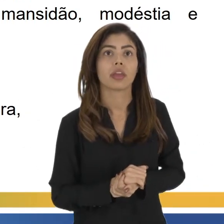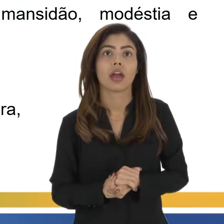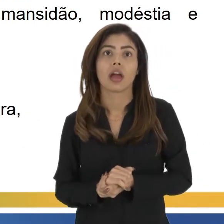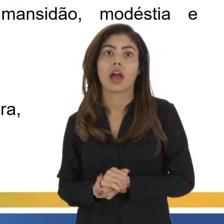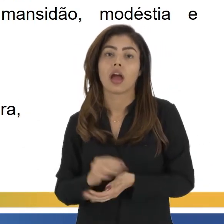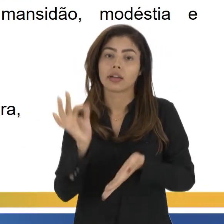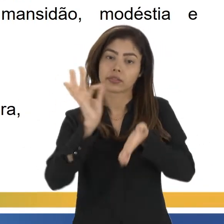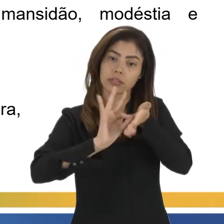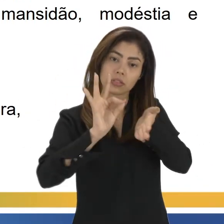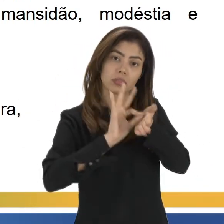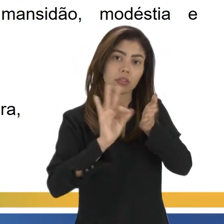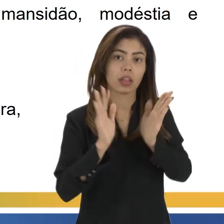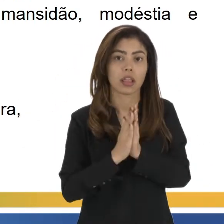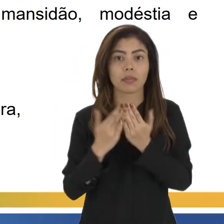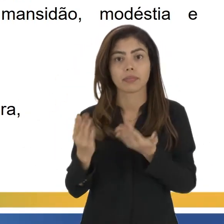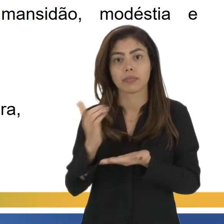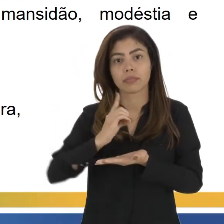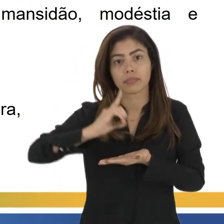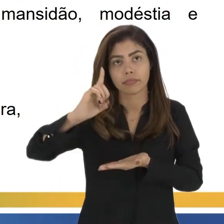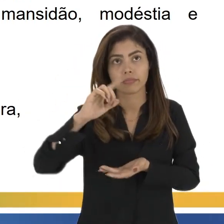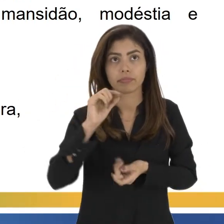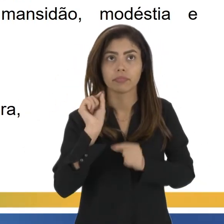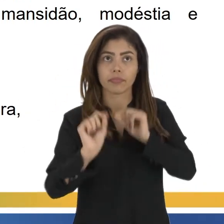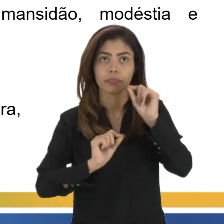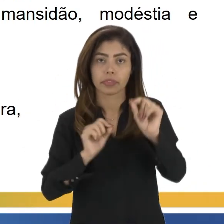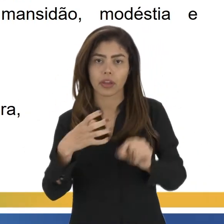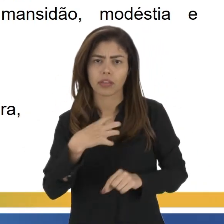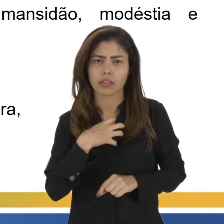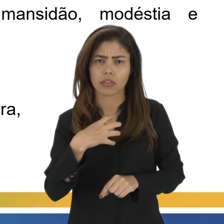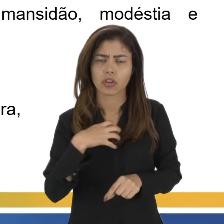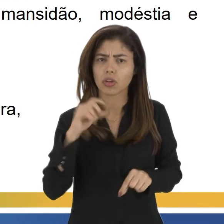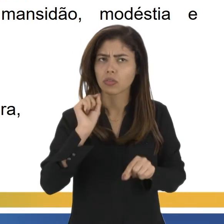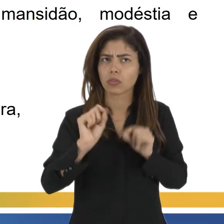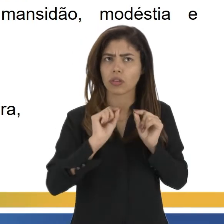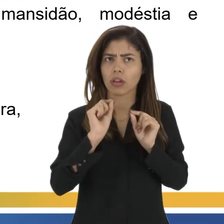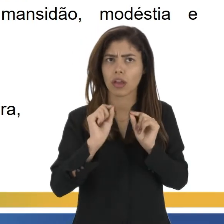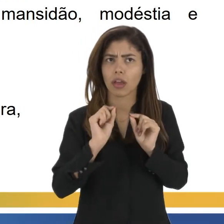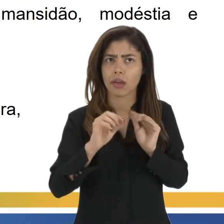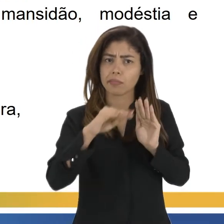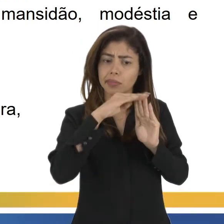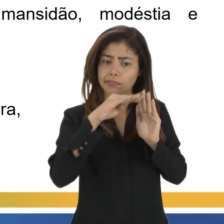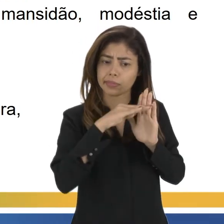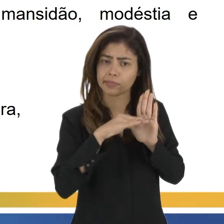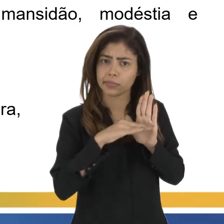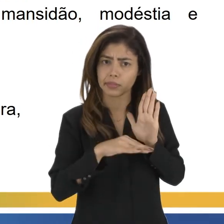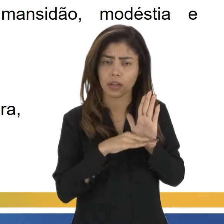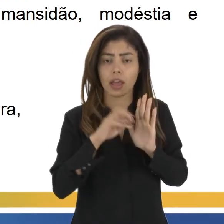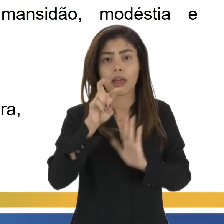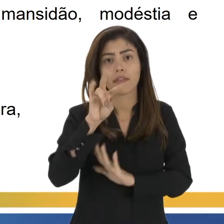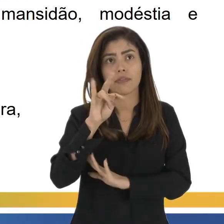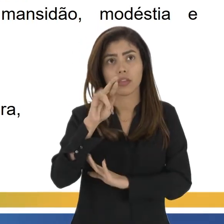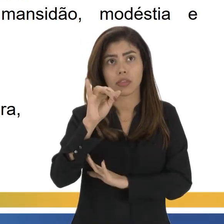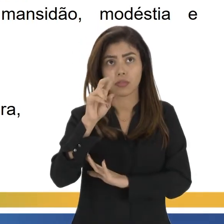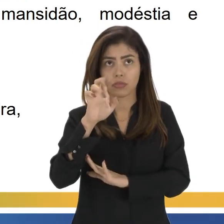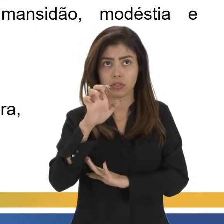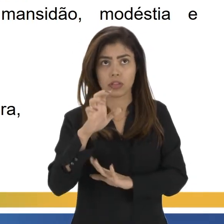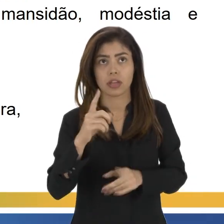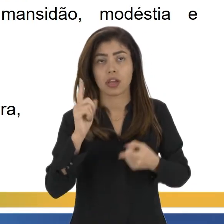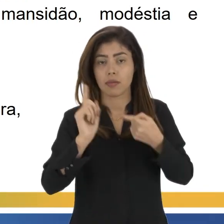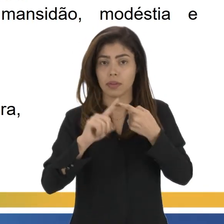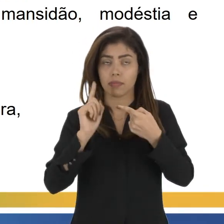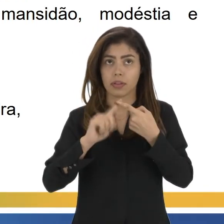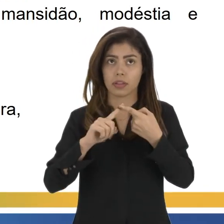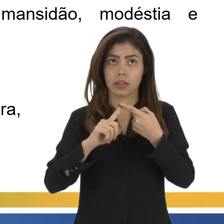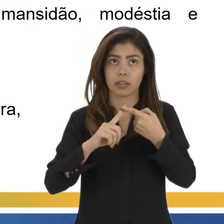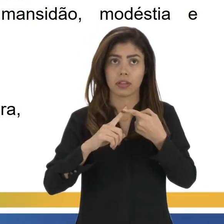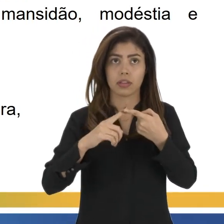sagradas escrituras. E nesse sentido, existe uma classificação de algumas virtudes. A primeira